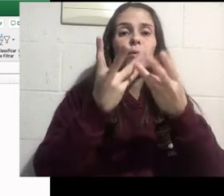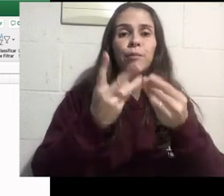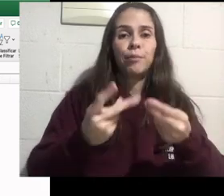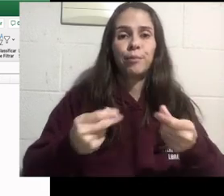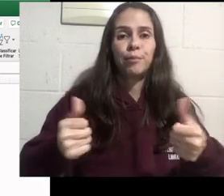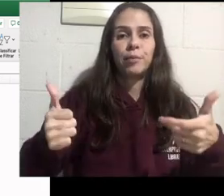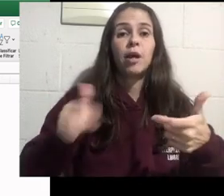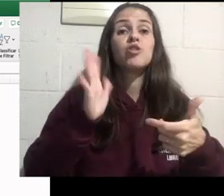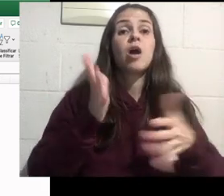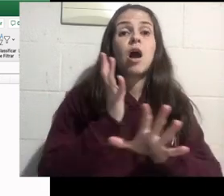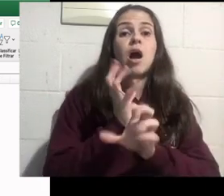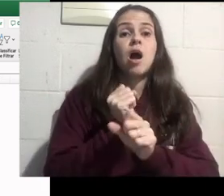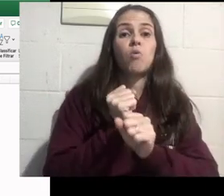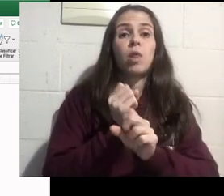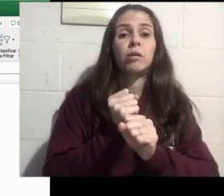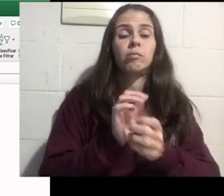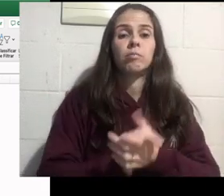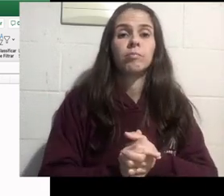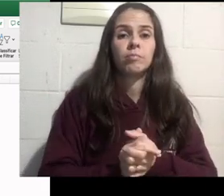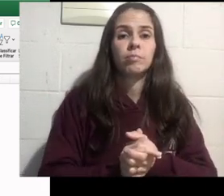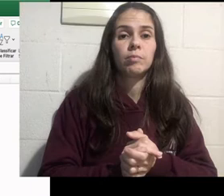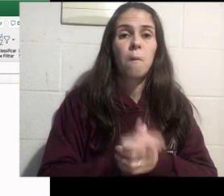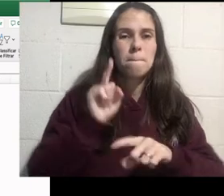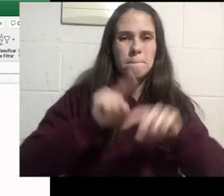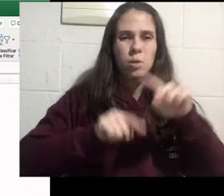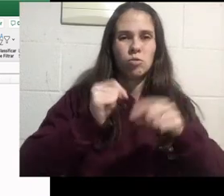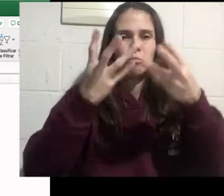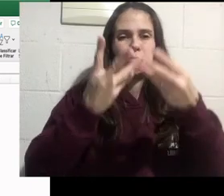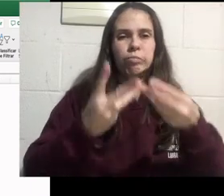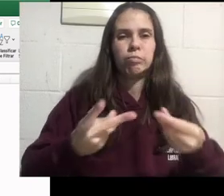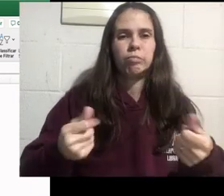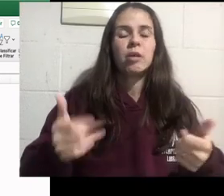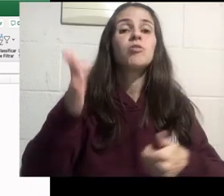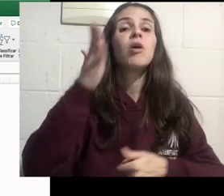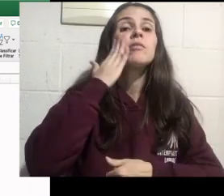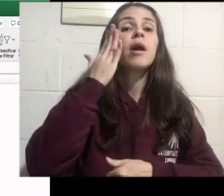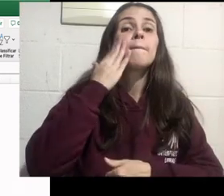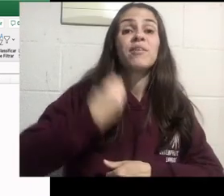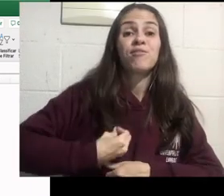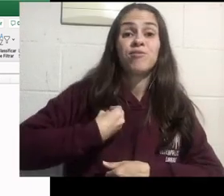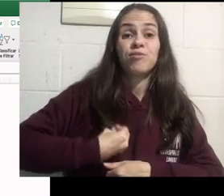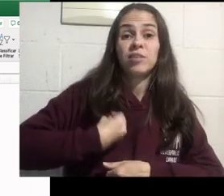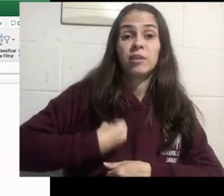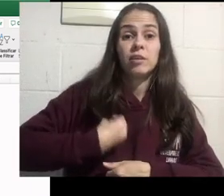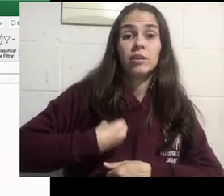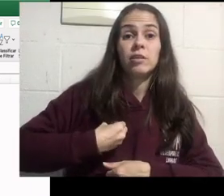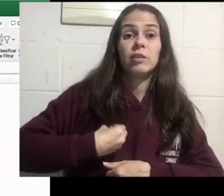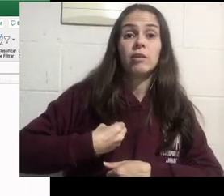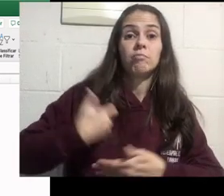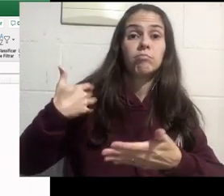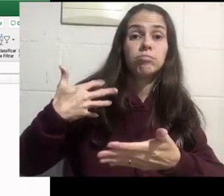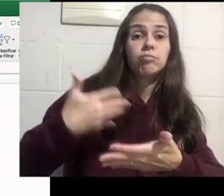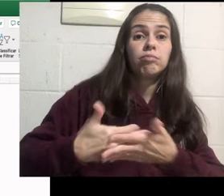aqui já está automaticamente calculada. Então, o que eu preciso? Eu preciso só definir qual é a vida útil dos bens. Em